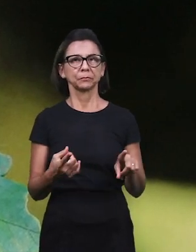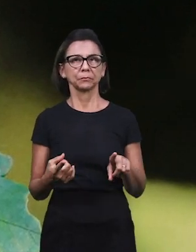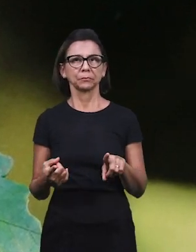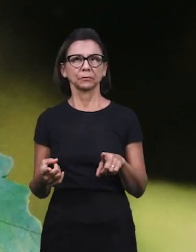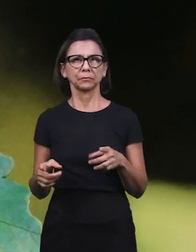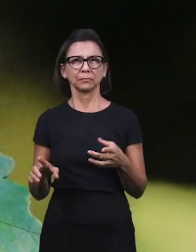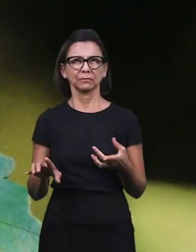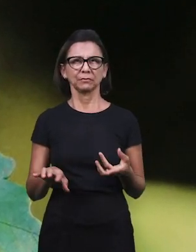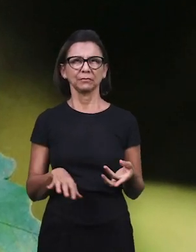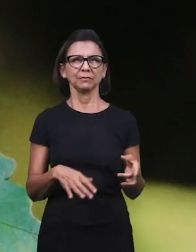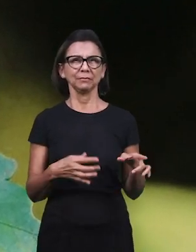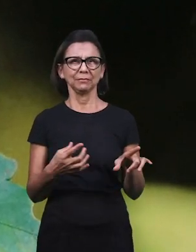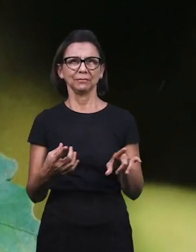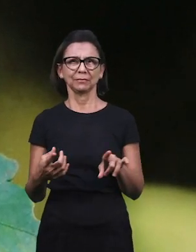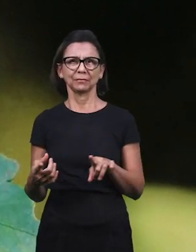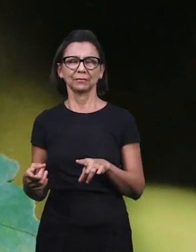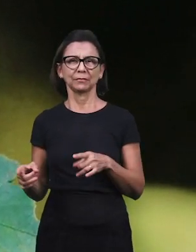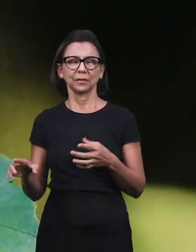adorável